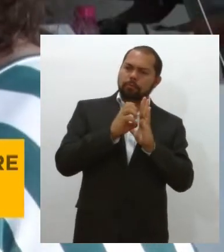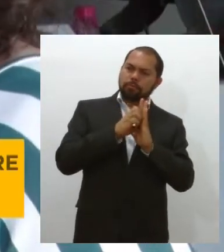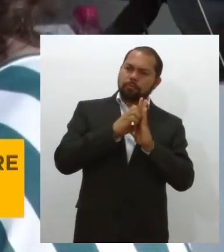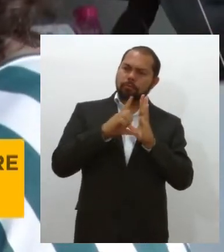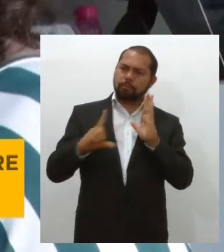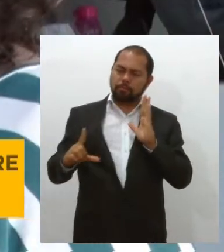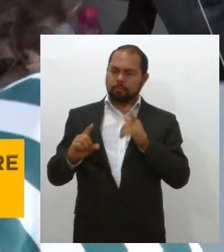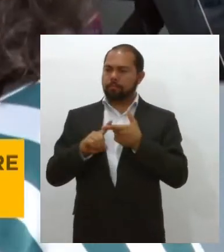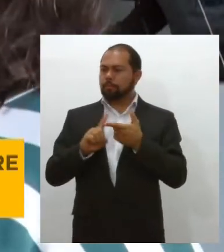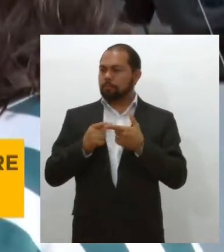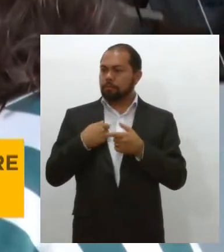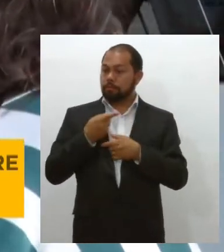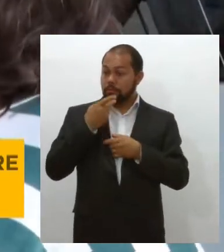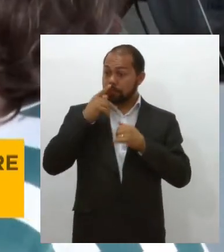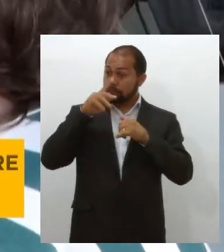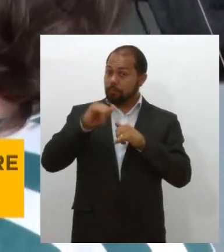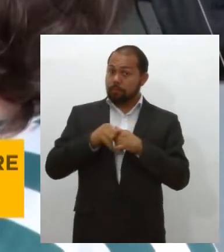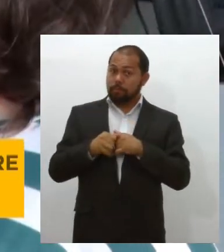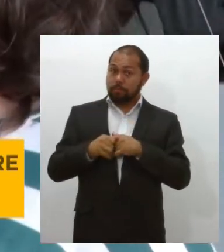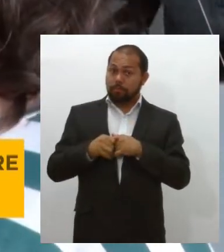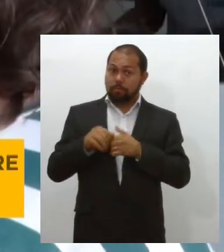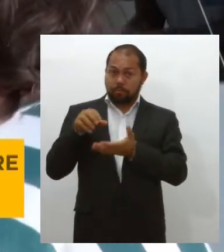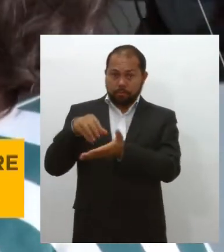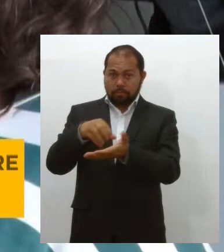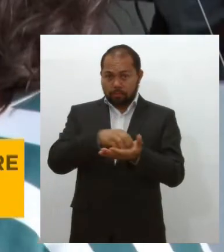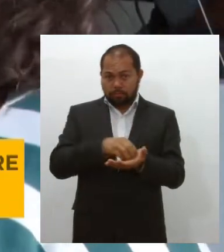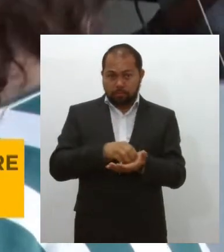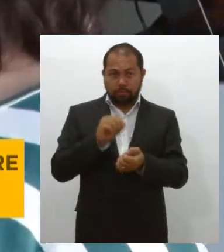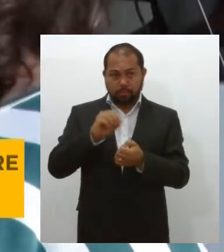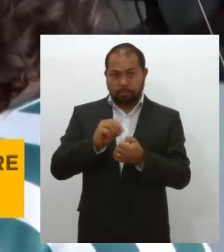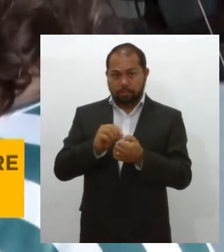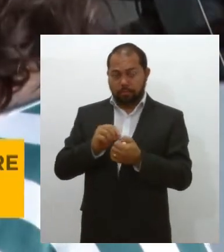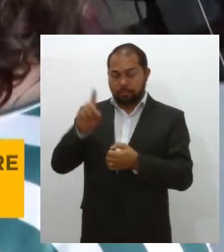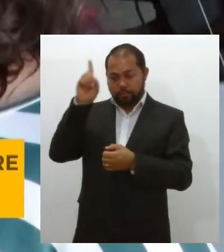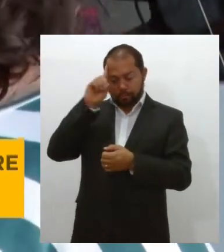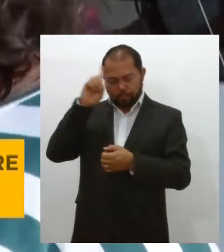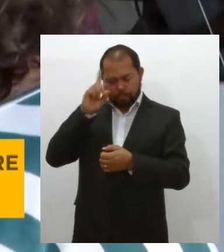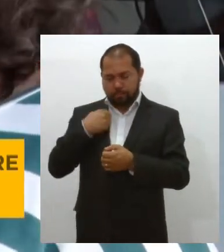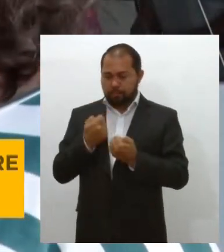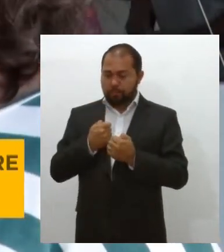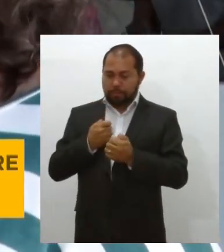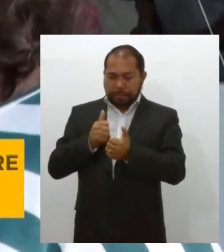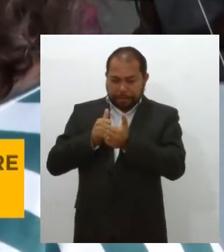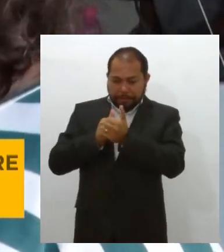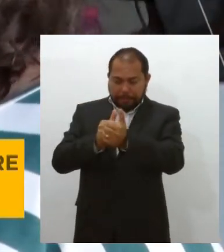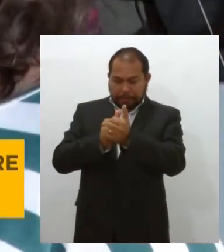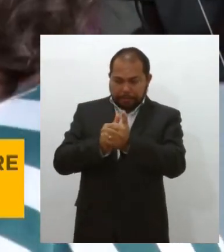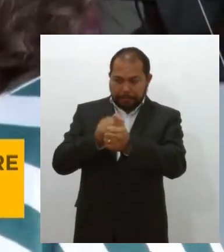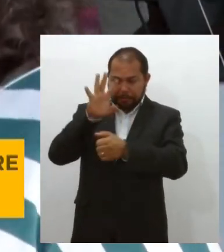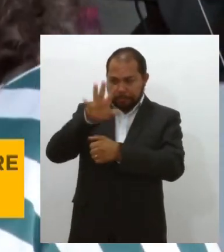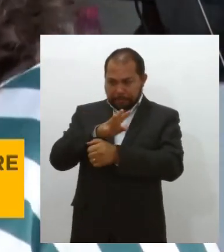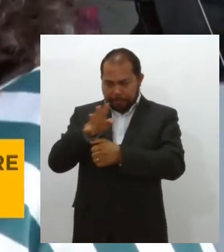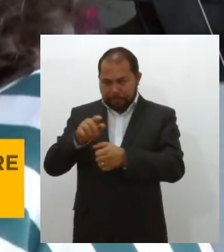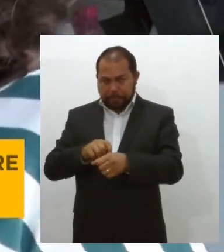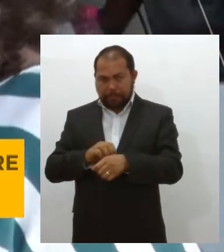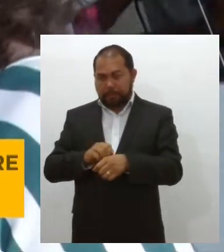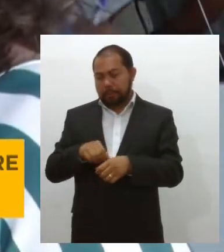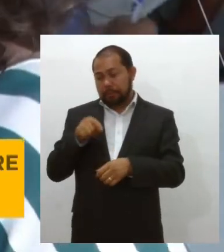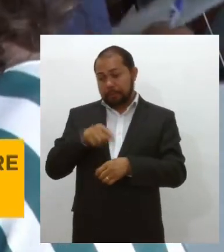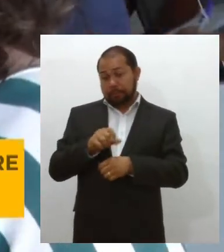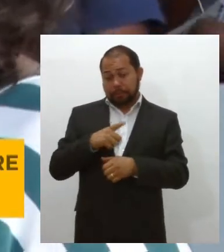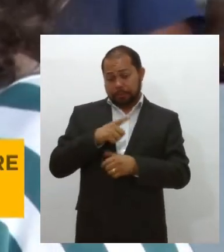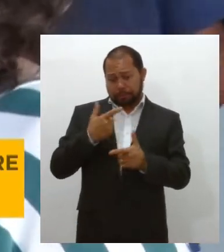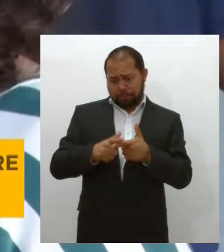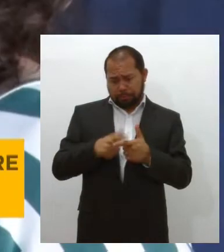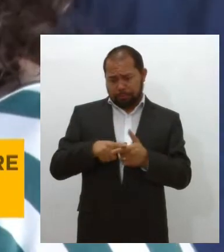são feitas por dia. E tem que seguir esse cronograma. Então, assim, se naquele dia muita urna deu problema, aconteceu algum imprevisto, a gente